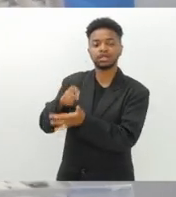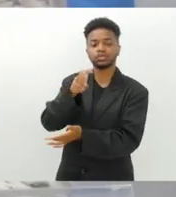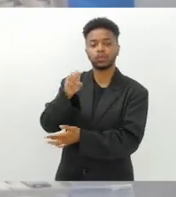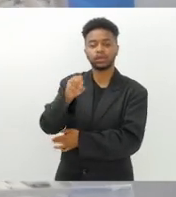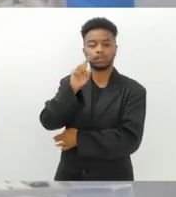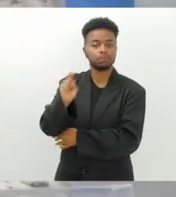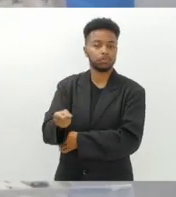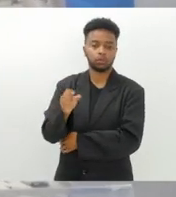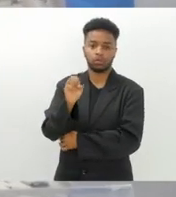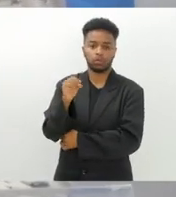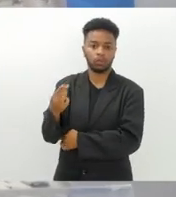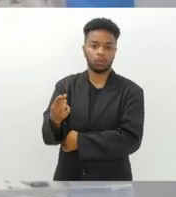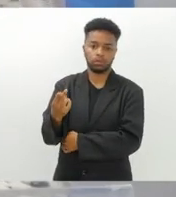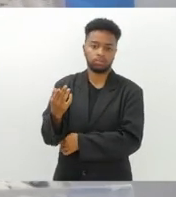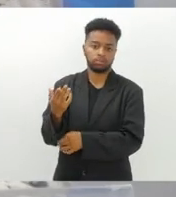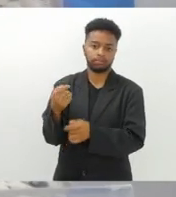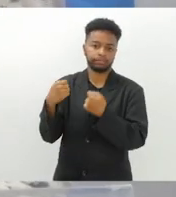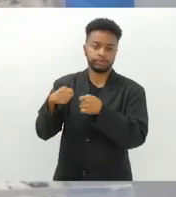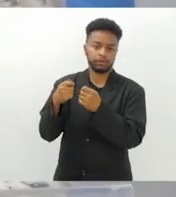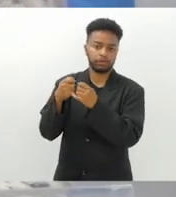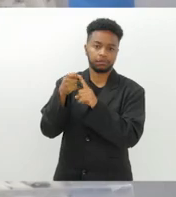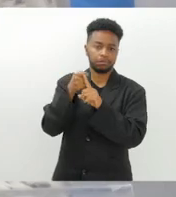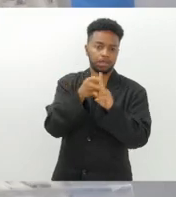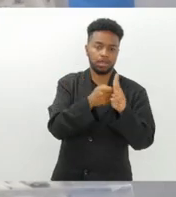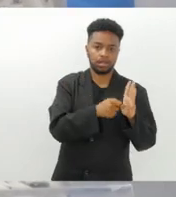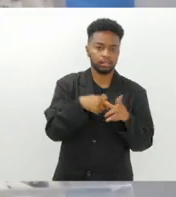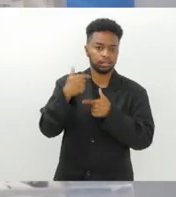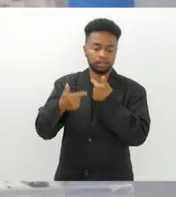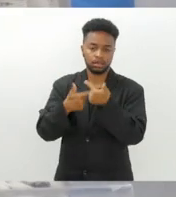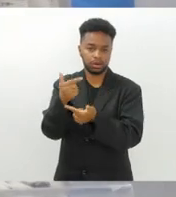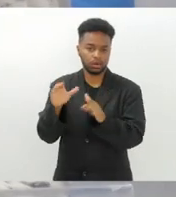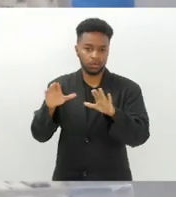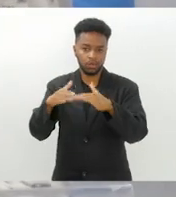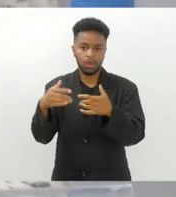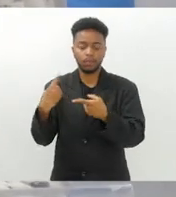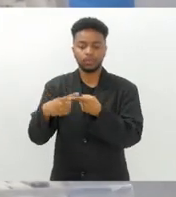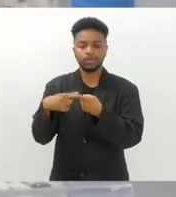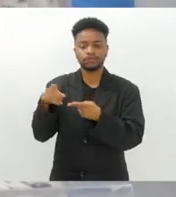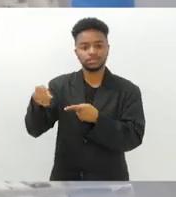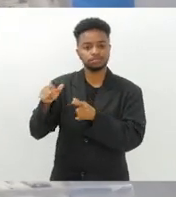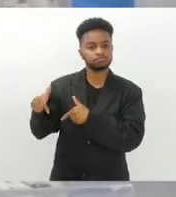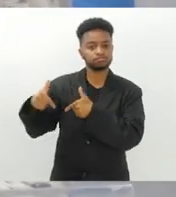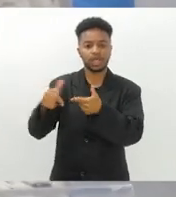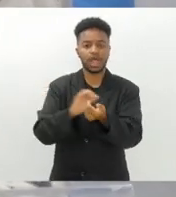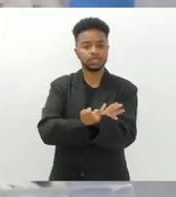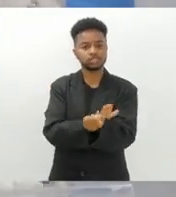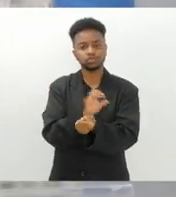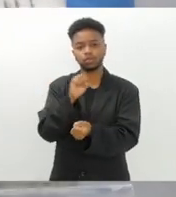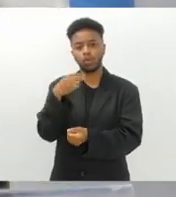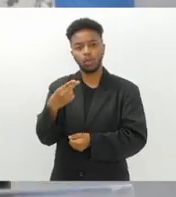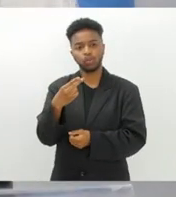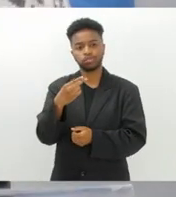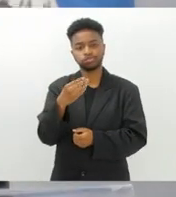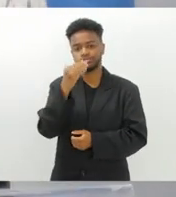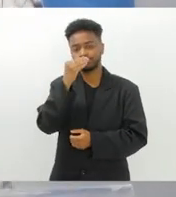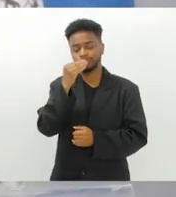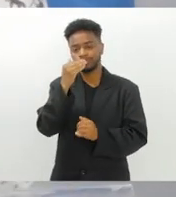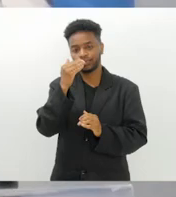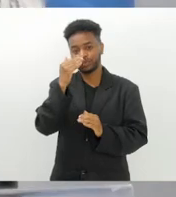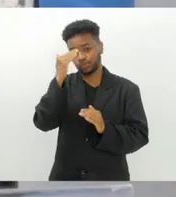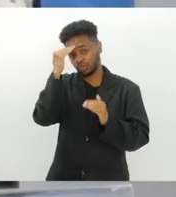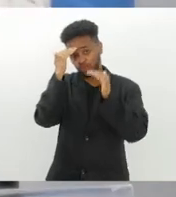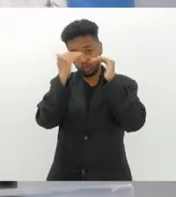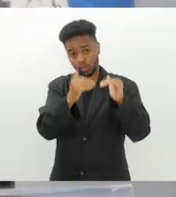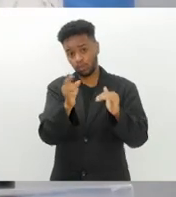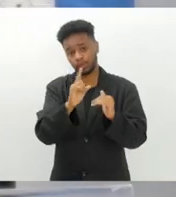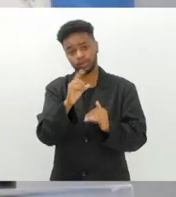ou vai ter que fazer tantos meses de trabalho comunitário porque você foi racista ou intolerante. É diferente. É